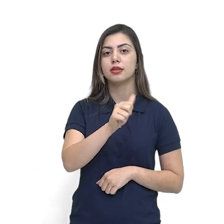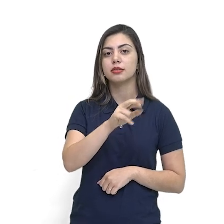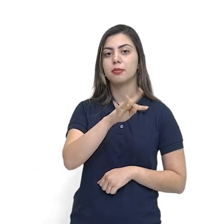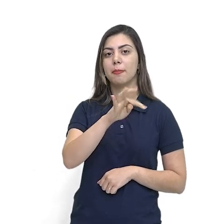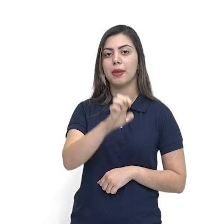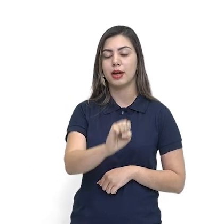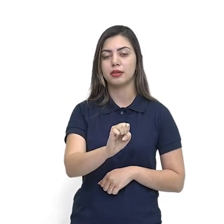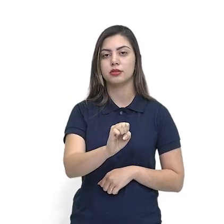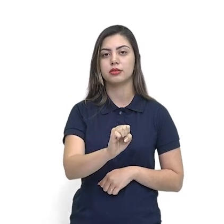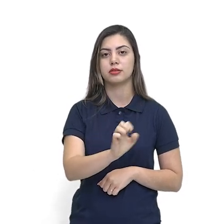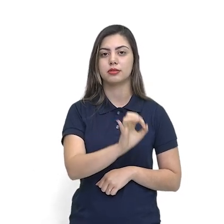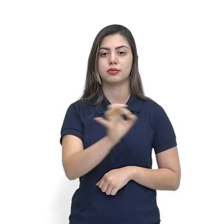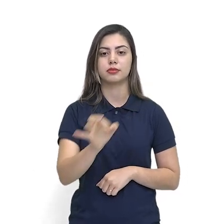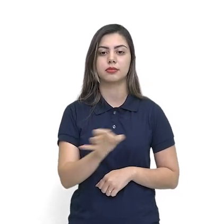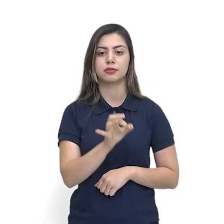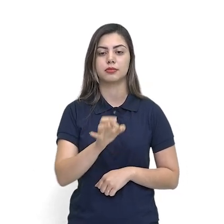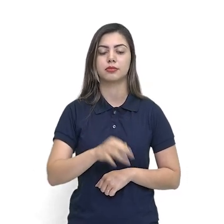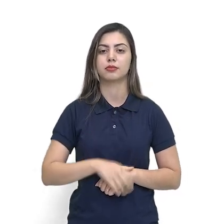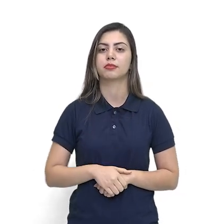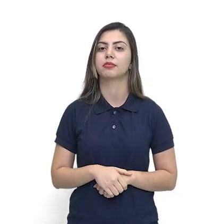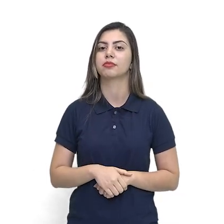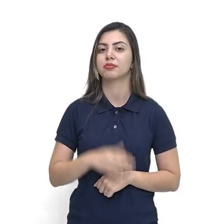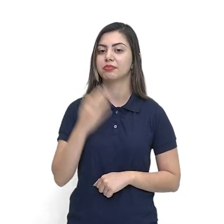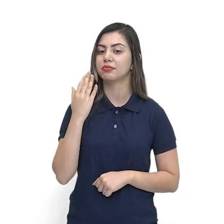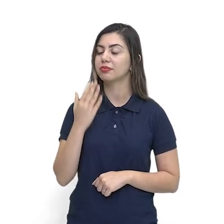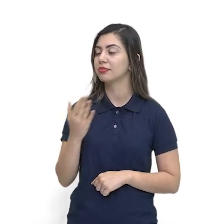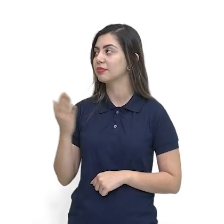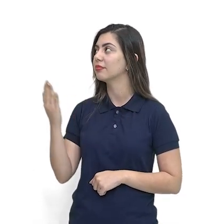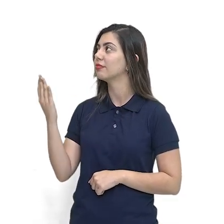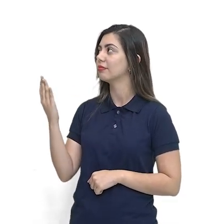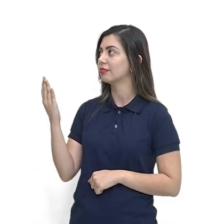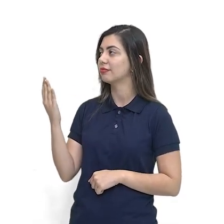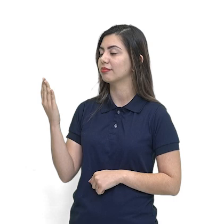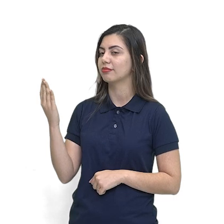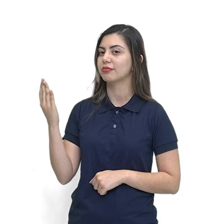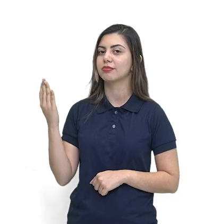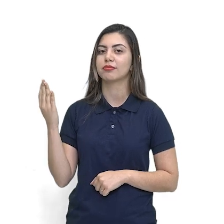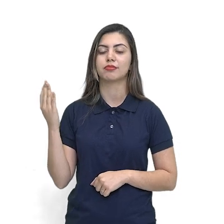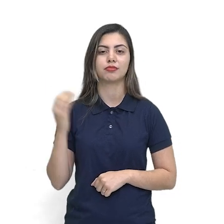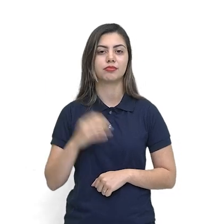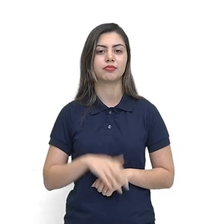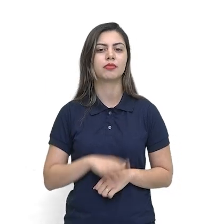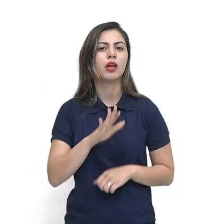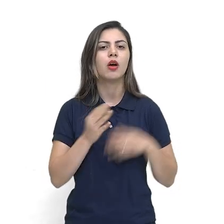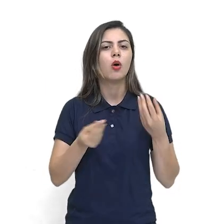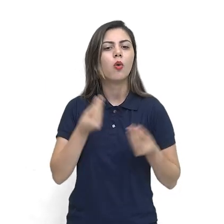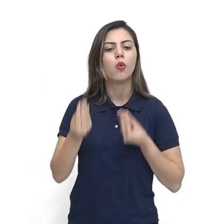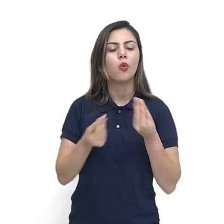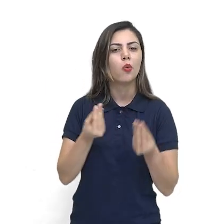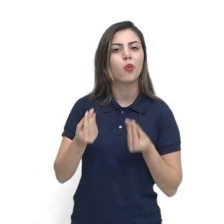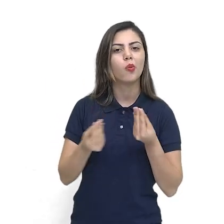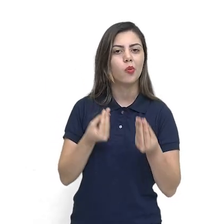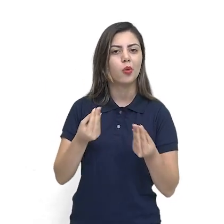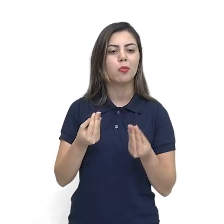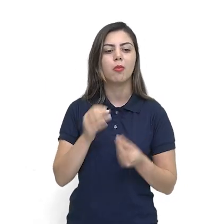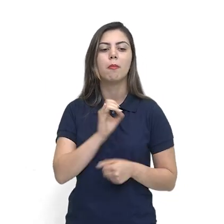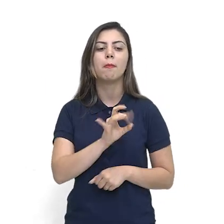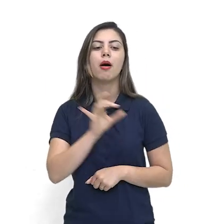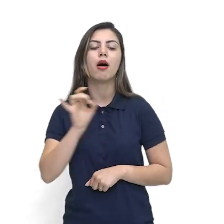as 3 partes que estão aqui em vermelho. Então, como é que ficou essa divisão?